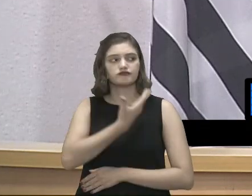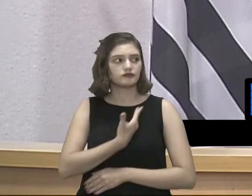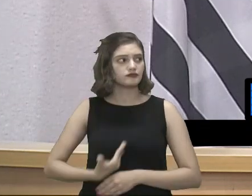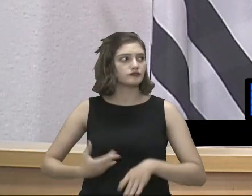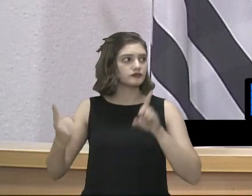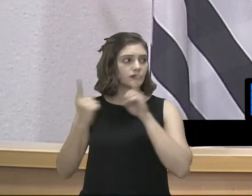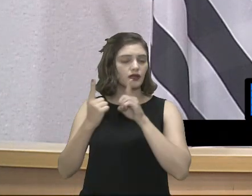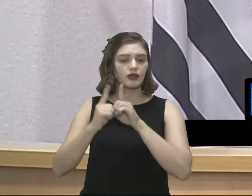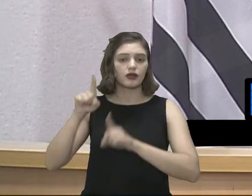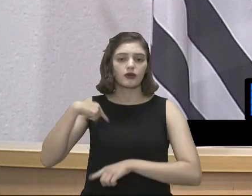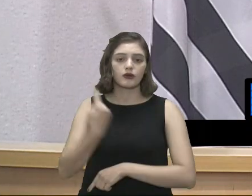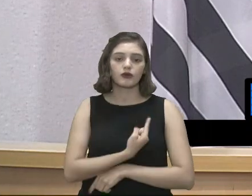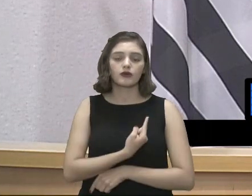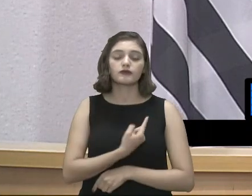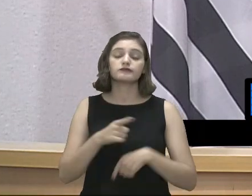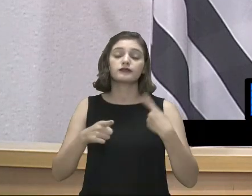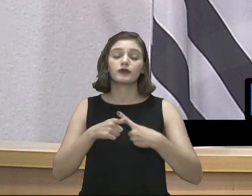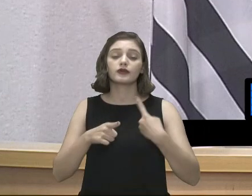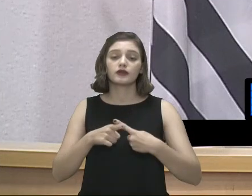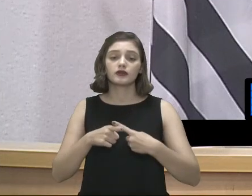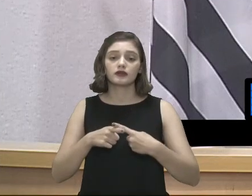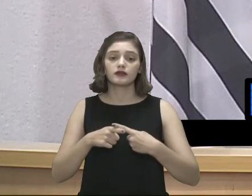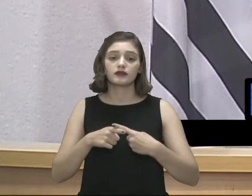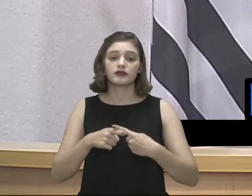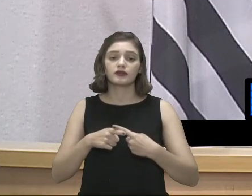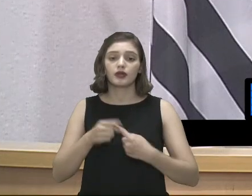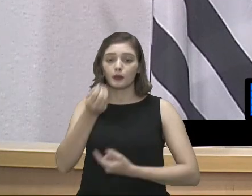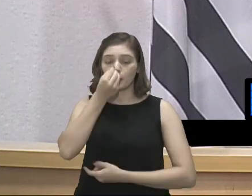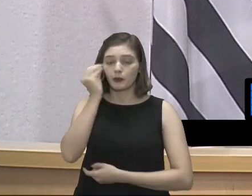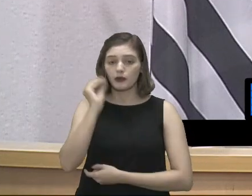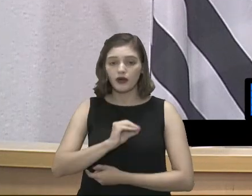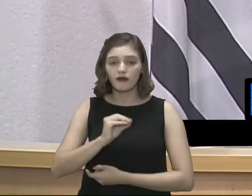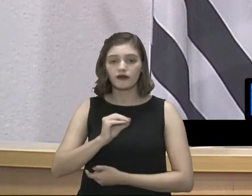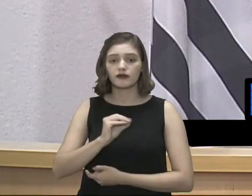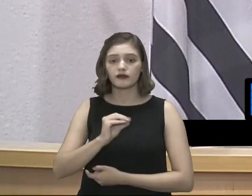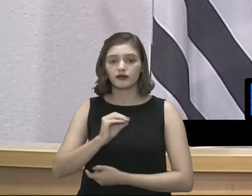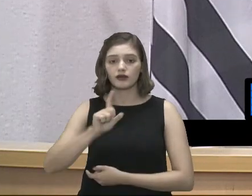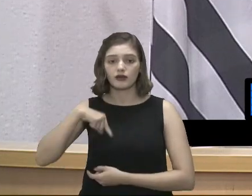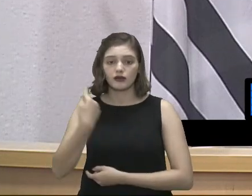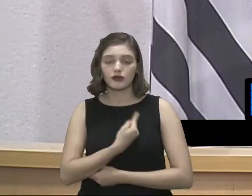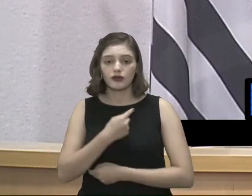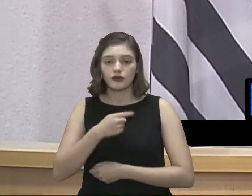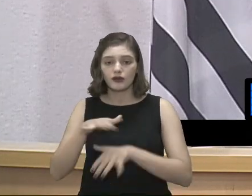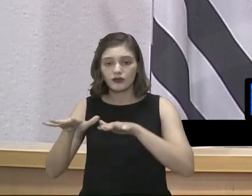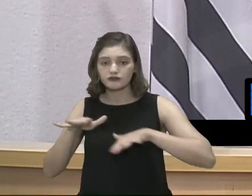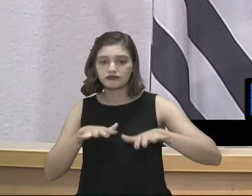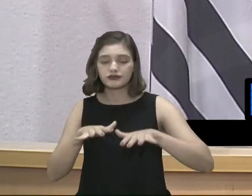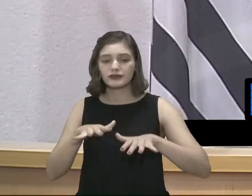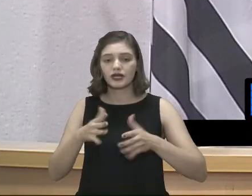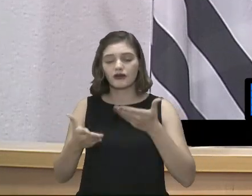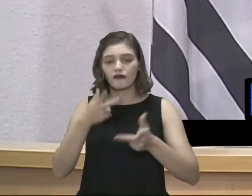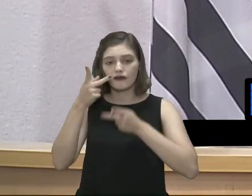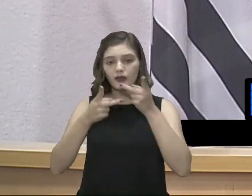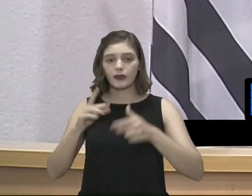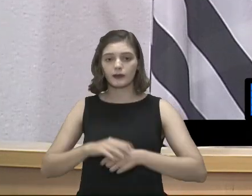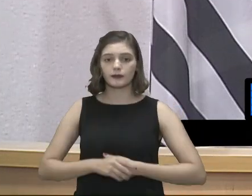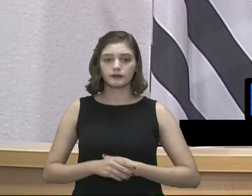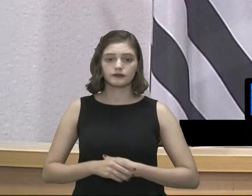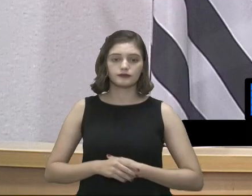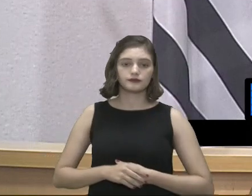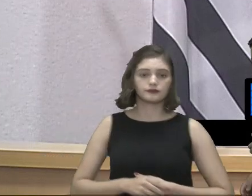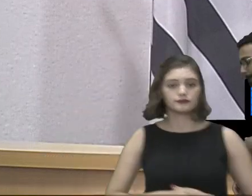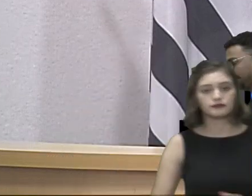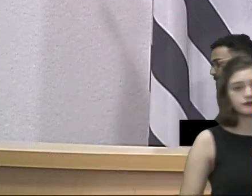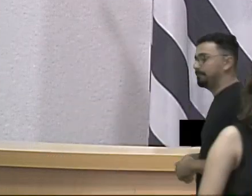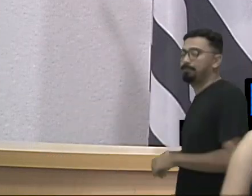pessoas trans, principalmente, porque, para piorar, gente, para piorar no nosso meio, eu ainda, às vezes ainda digo assim, diga-se de passagem,